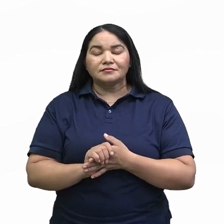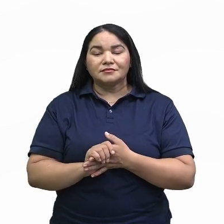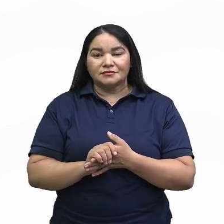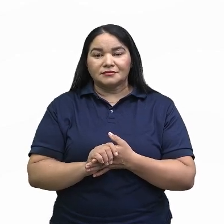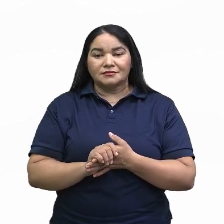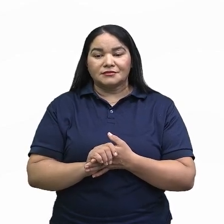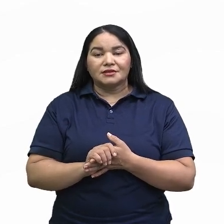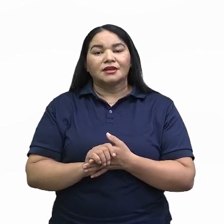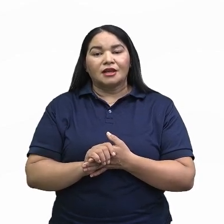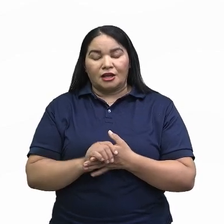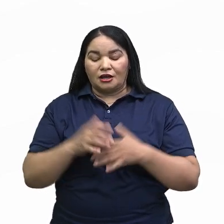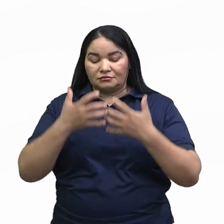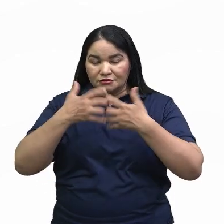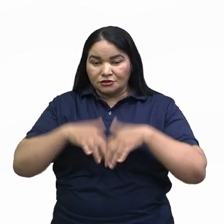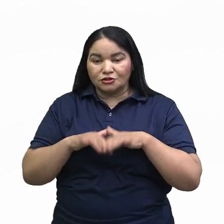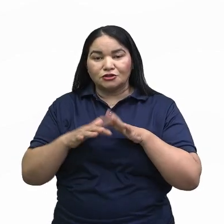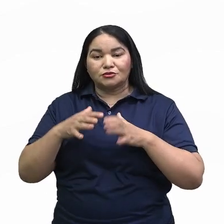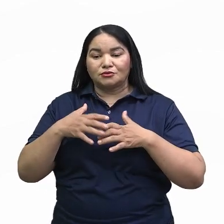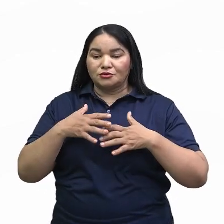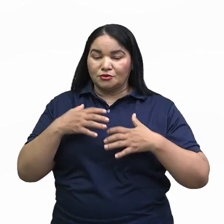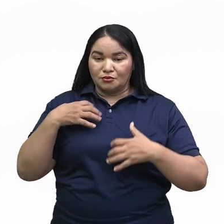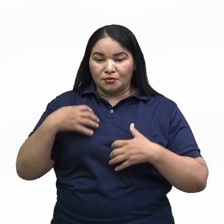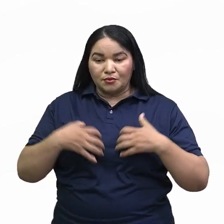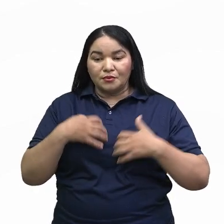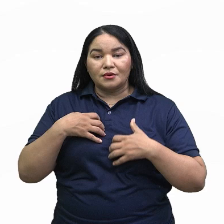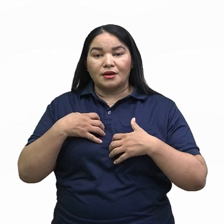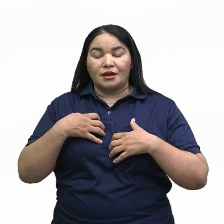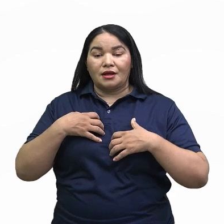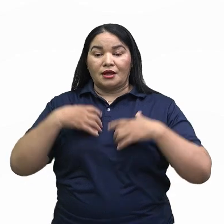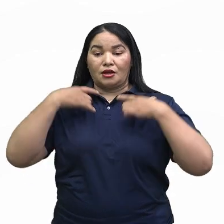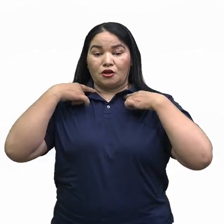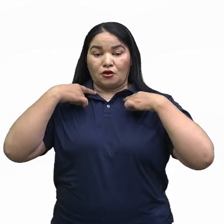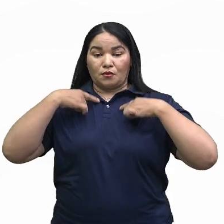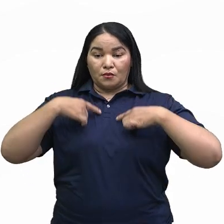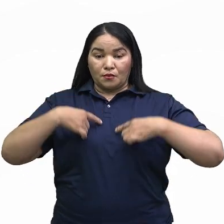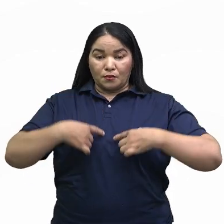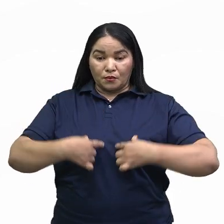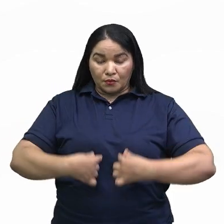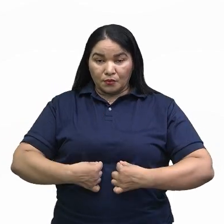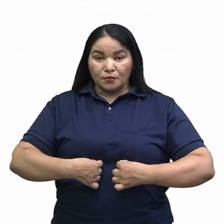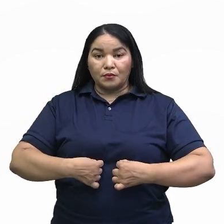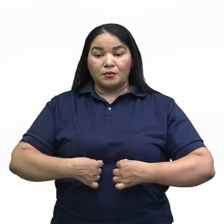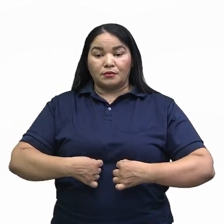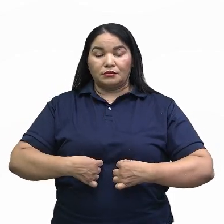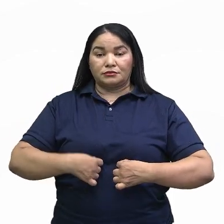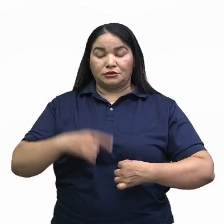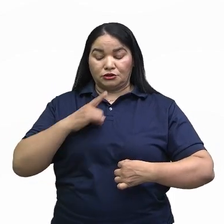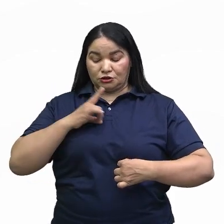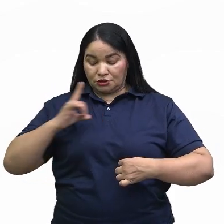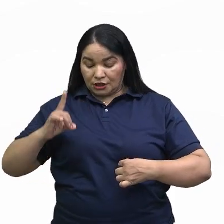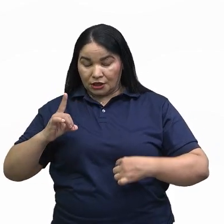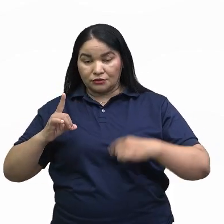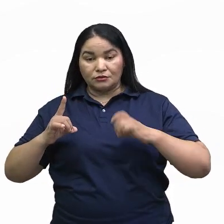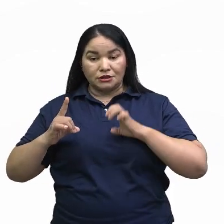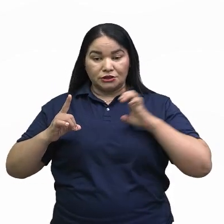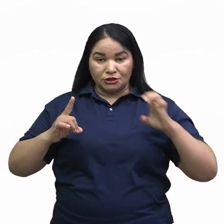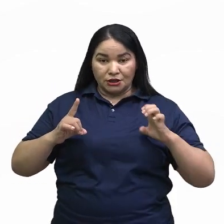eliminado na nossa respiração. E aí nós temos os pulmões, né? A gente tem o pulmão esquerdo e o pulmão direito, como você